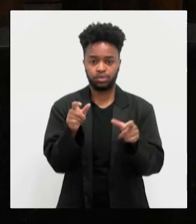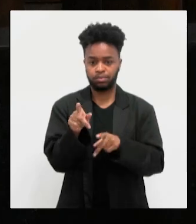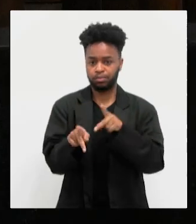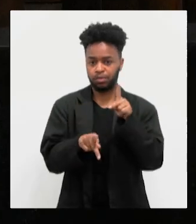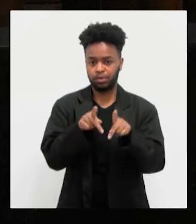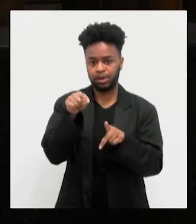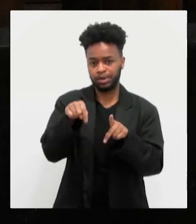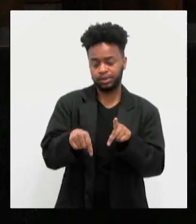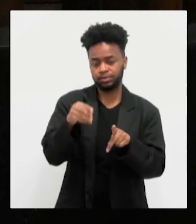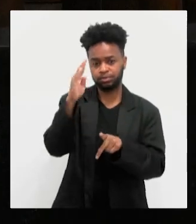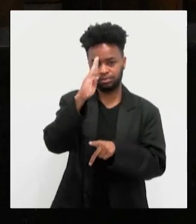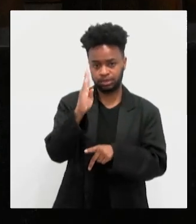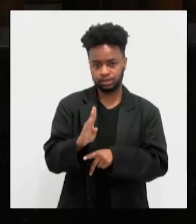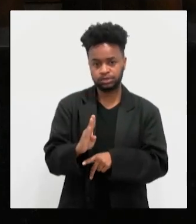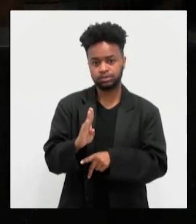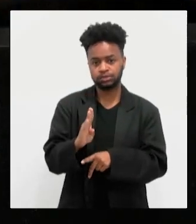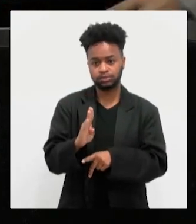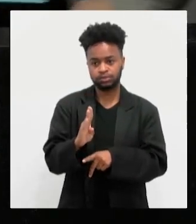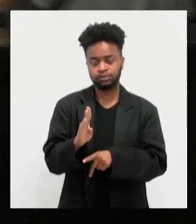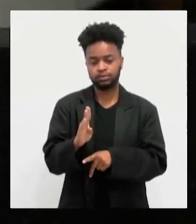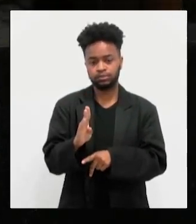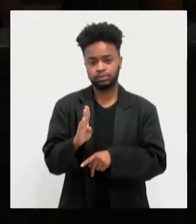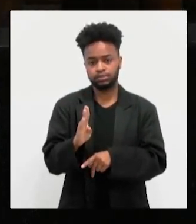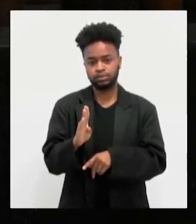população brasileira está